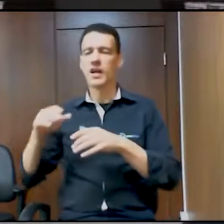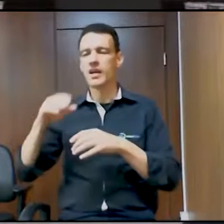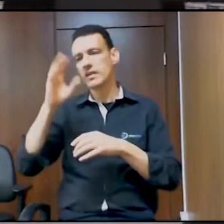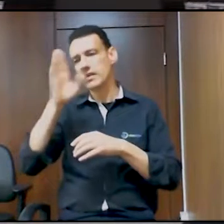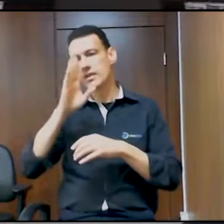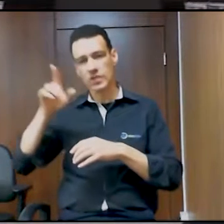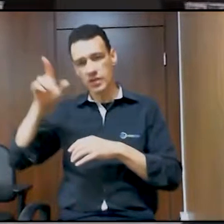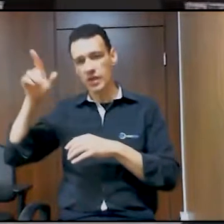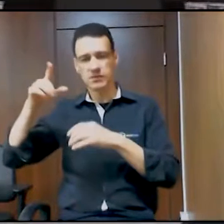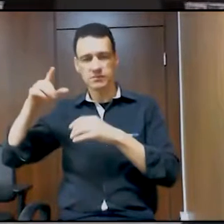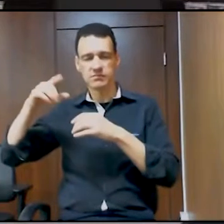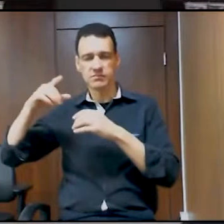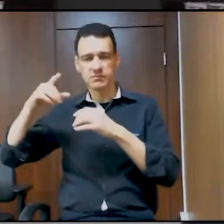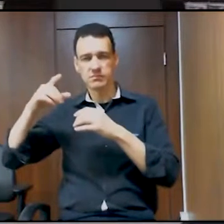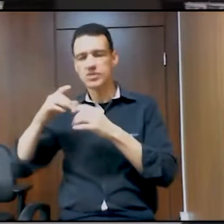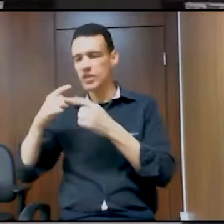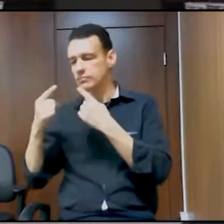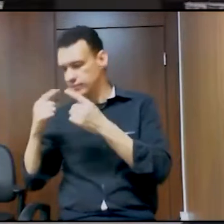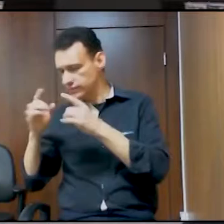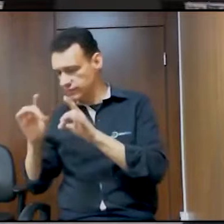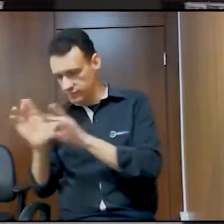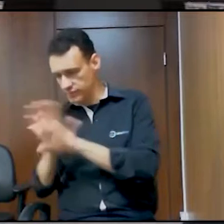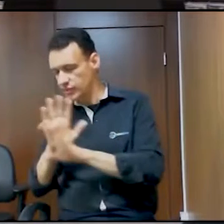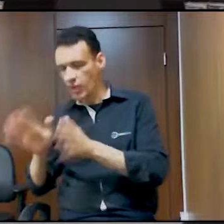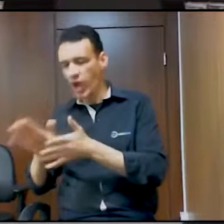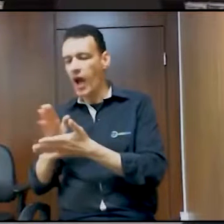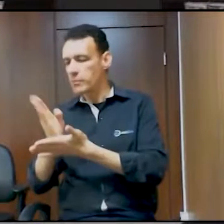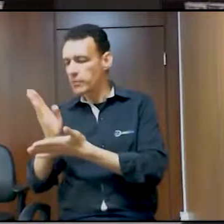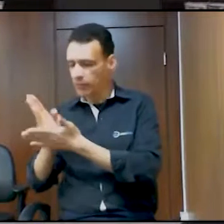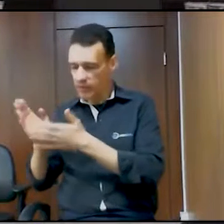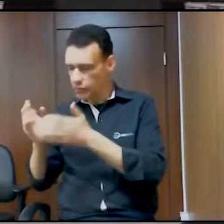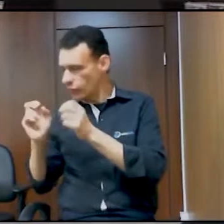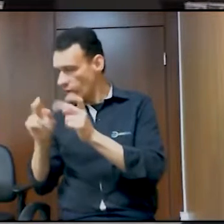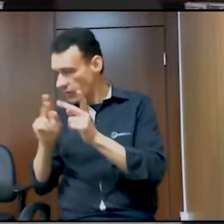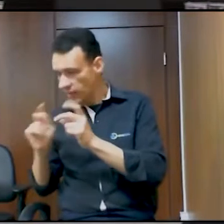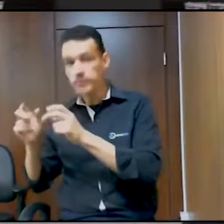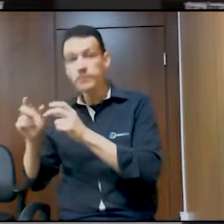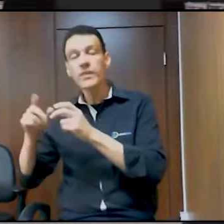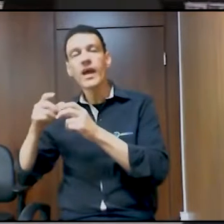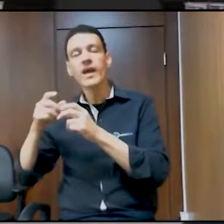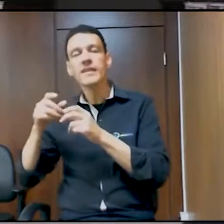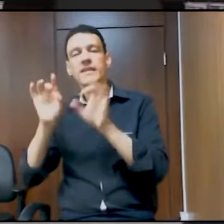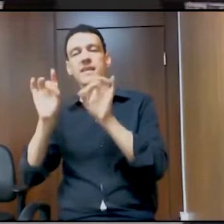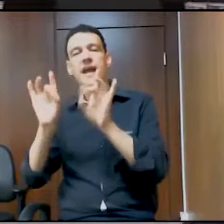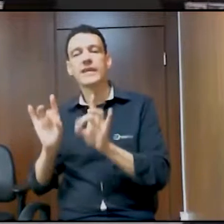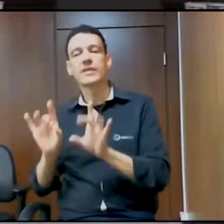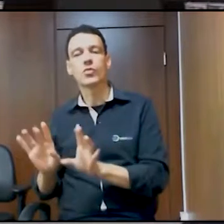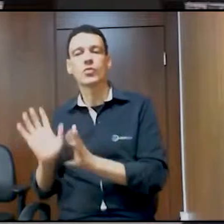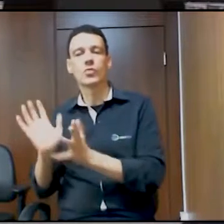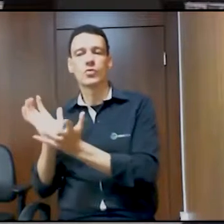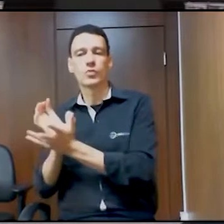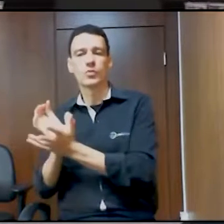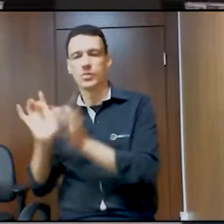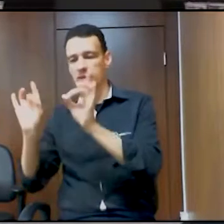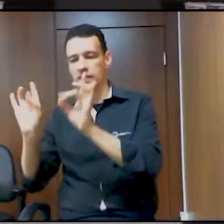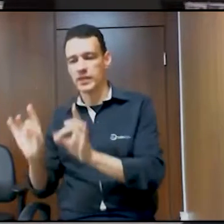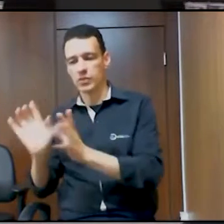parecer favorável dos corpos técnicos e está até hoje esperando a emissão da nota de empenho, que é a hora que o governo fala, vou mandar o